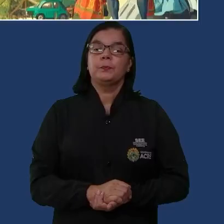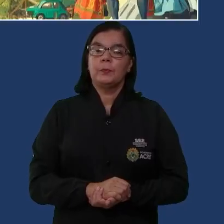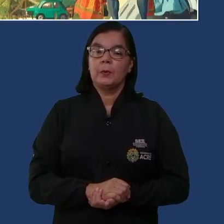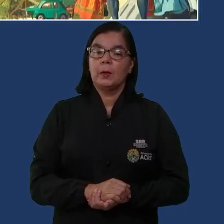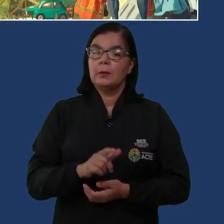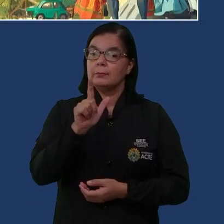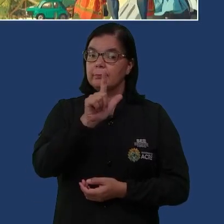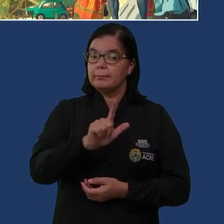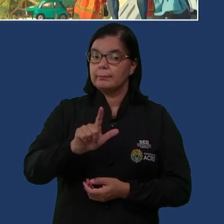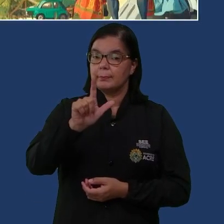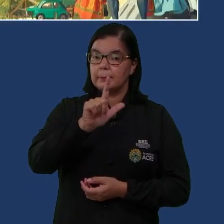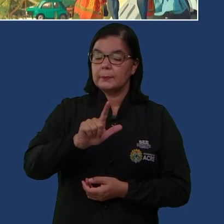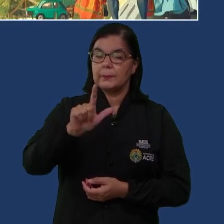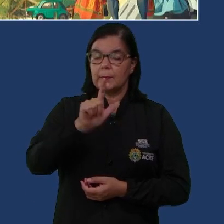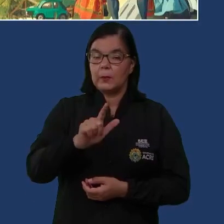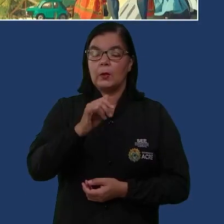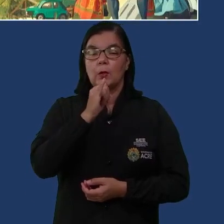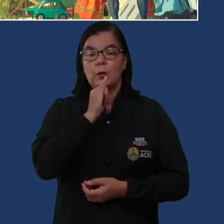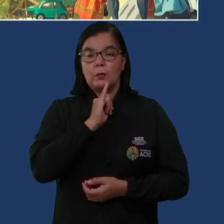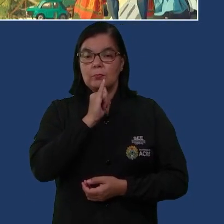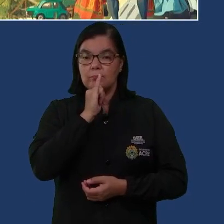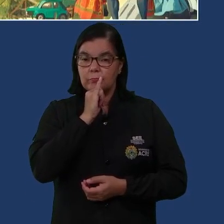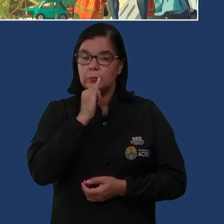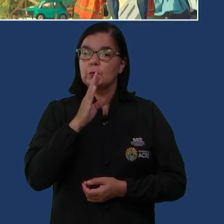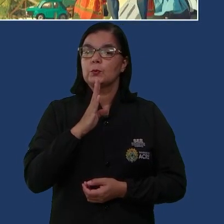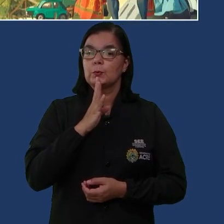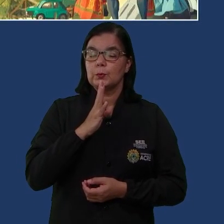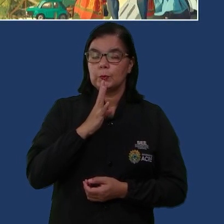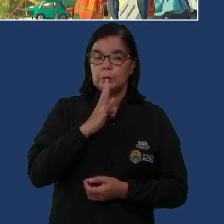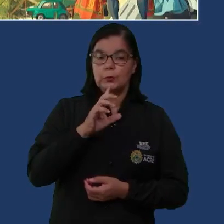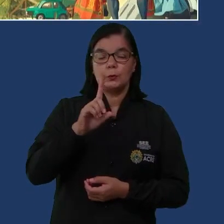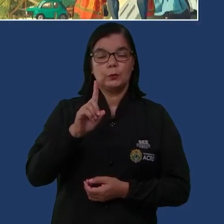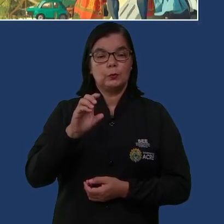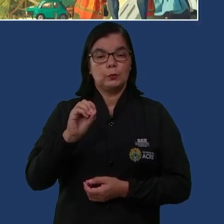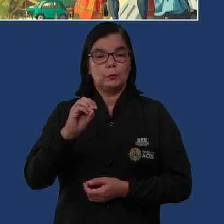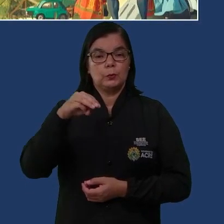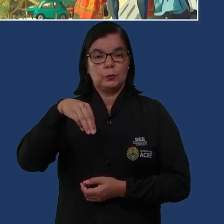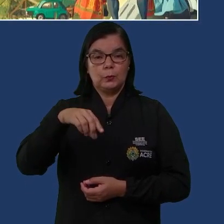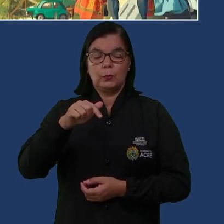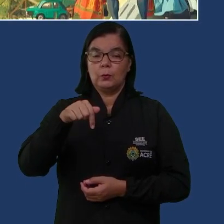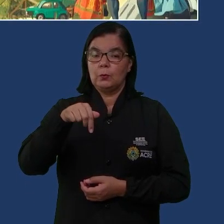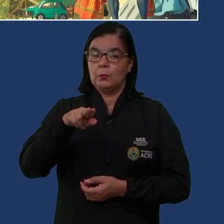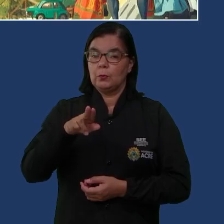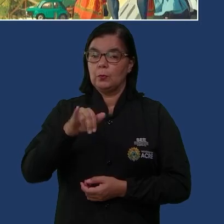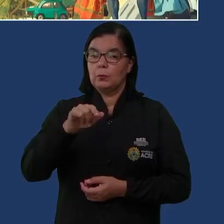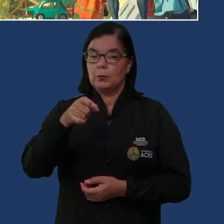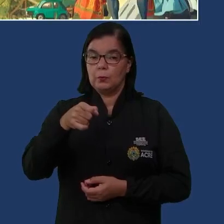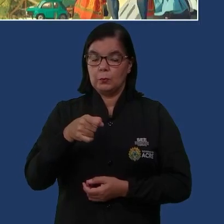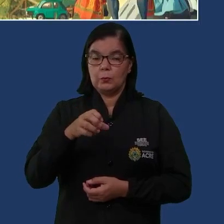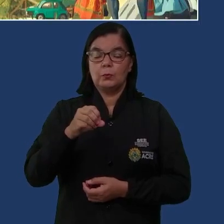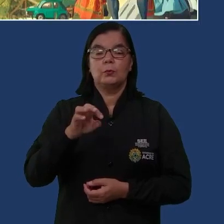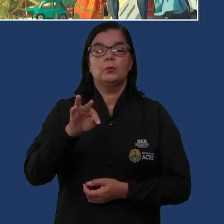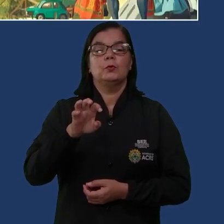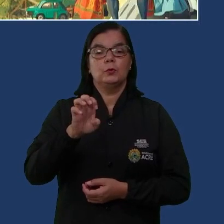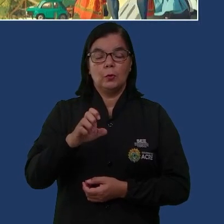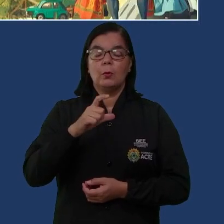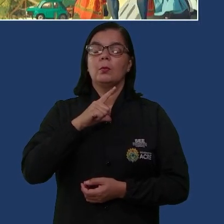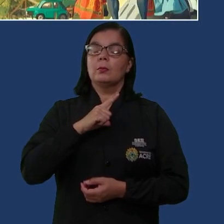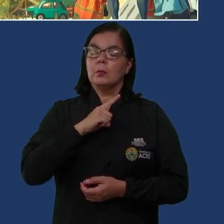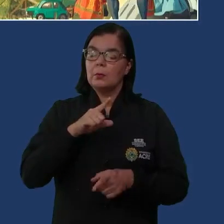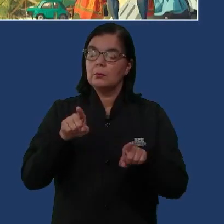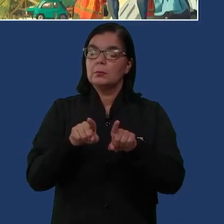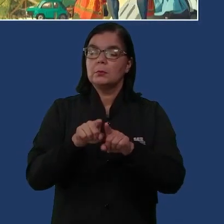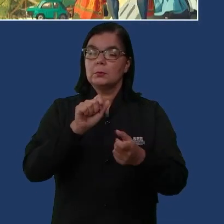na literatura. E um exemplo é essa obra de Dom Quixote, né, que também houve aí uma